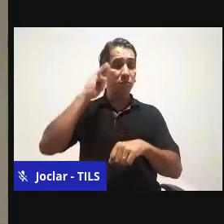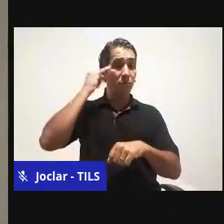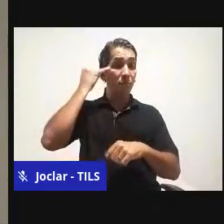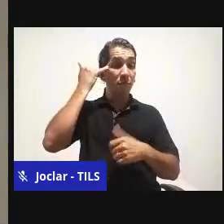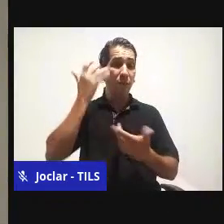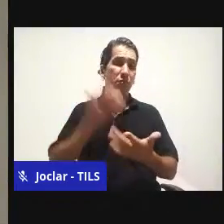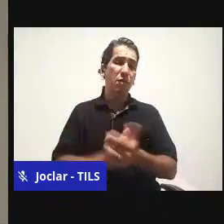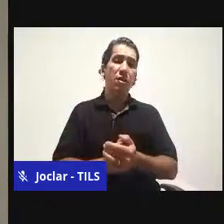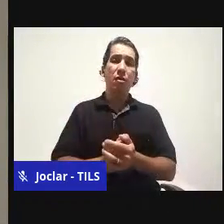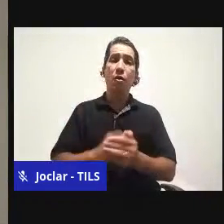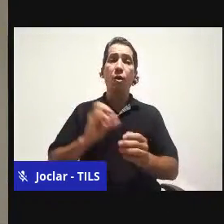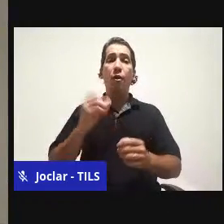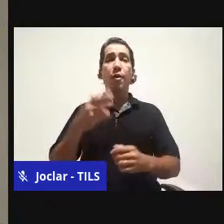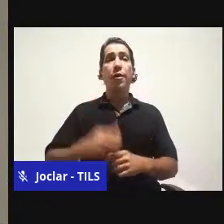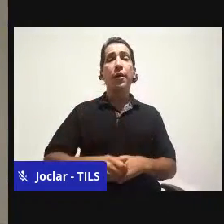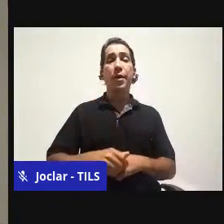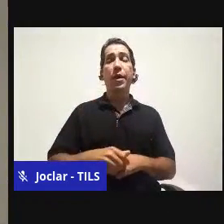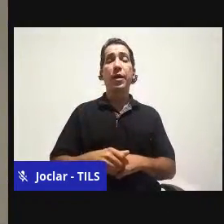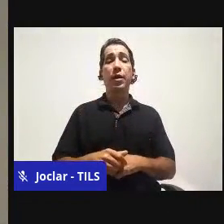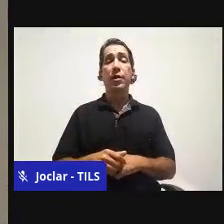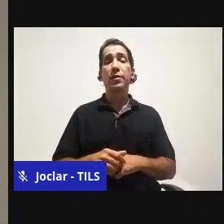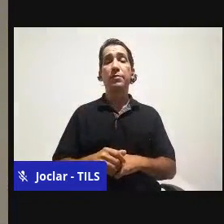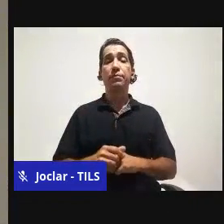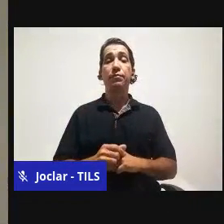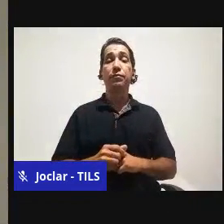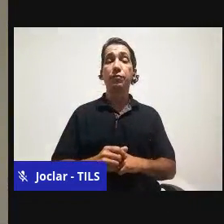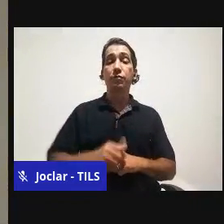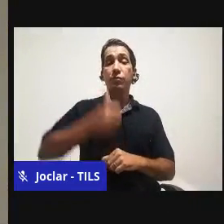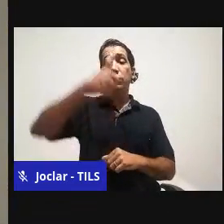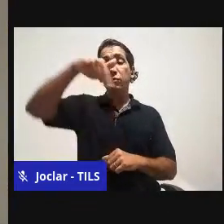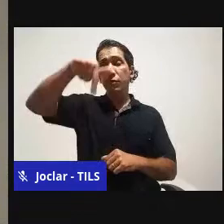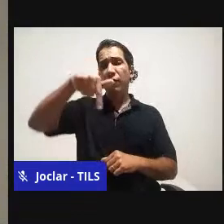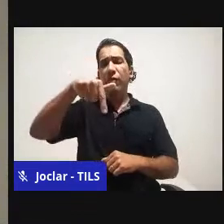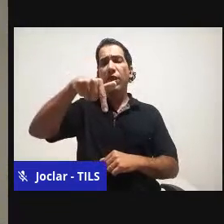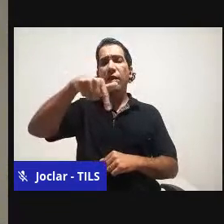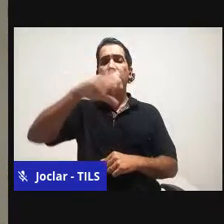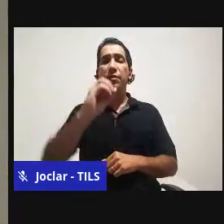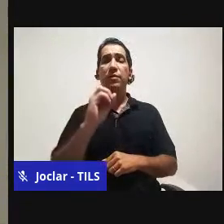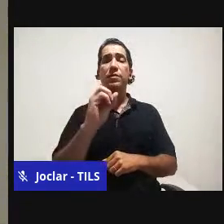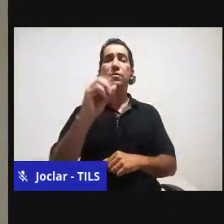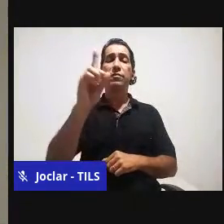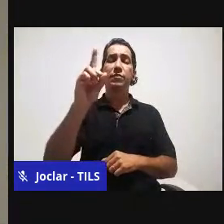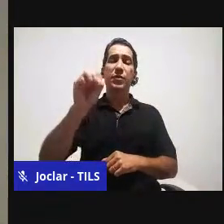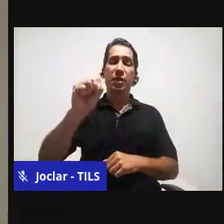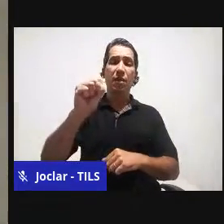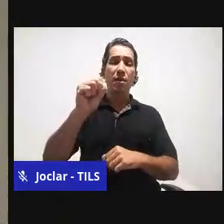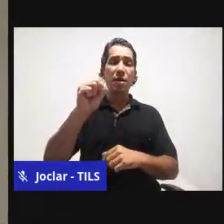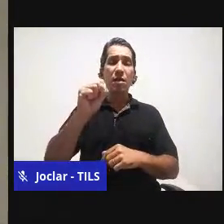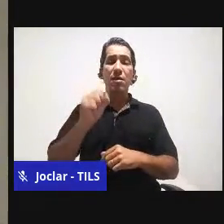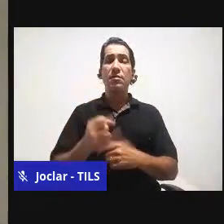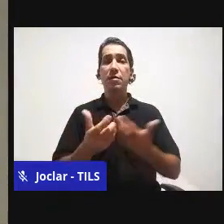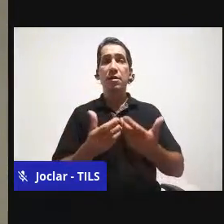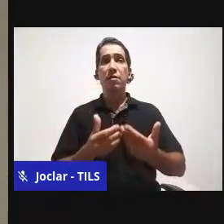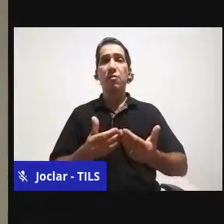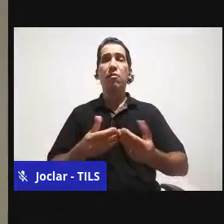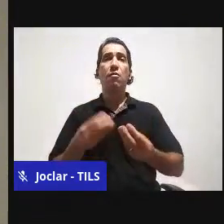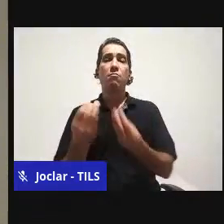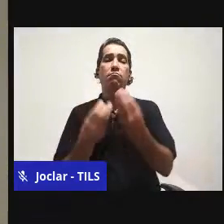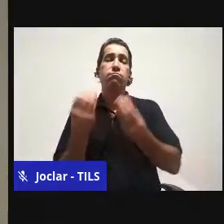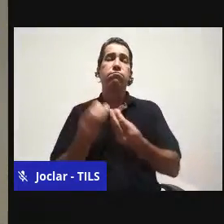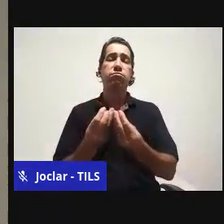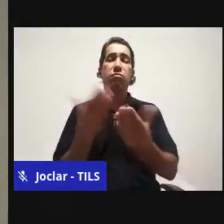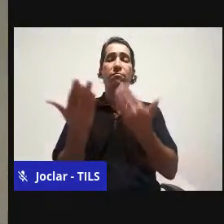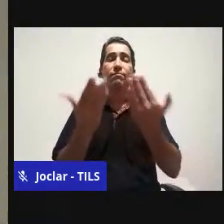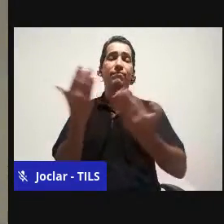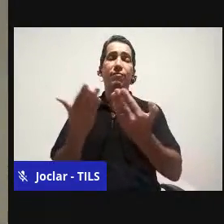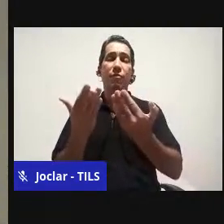ODS é a espinha dorsal da sociedade 5.0. Porque se nós não tivermos sustentabilidade, de